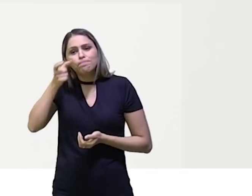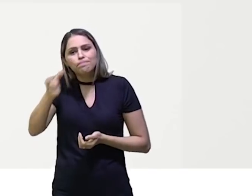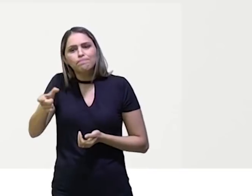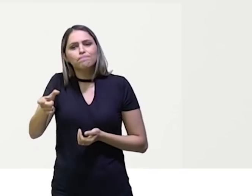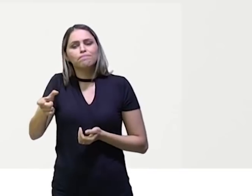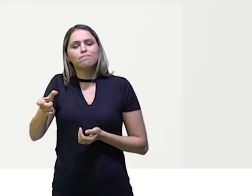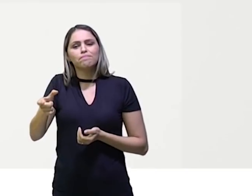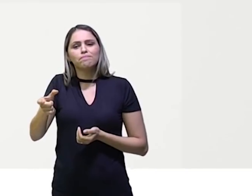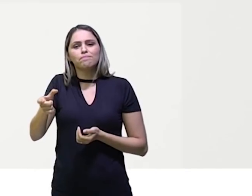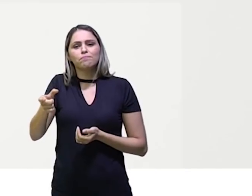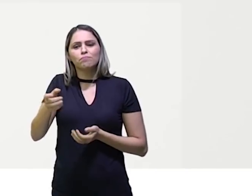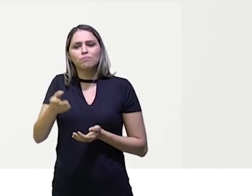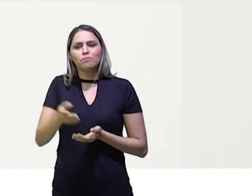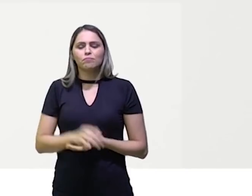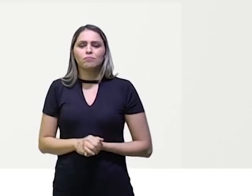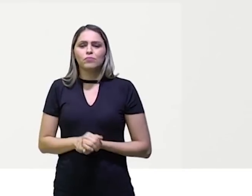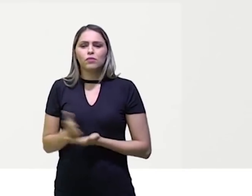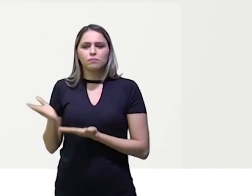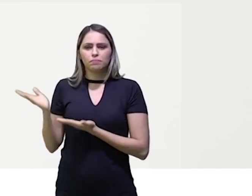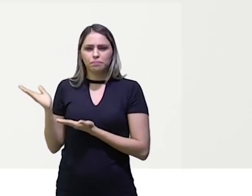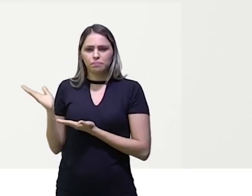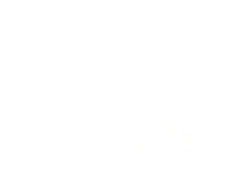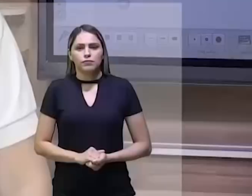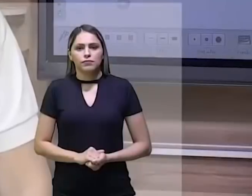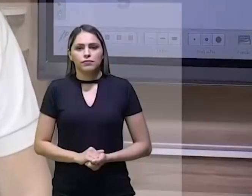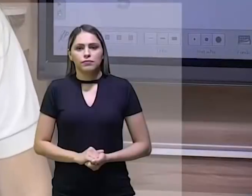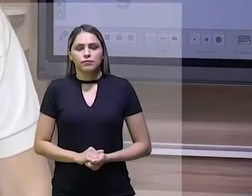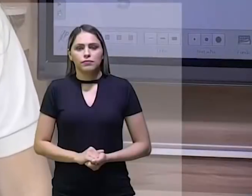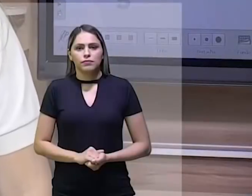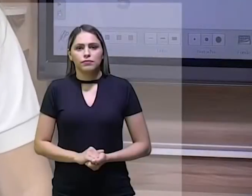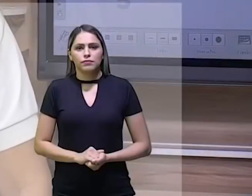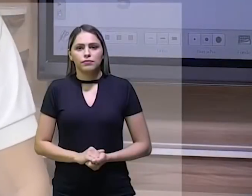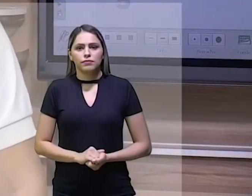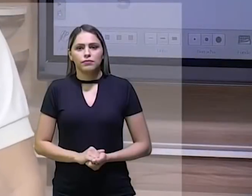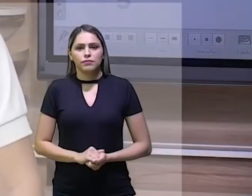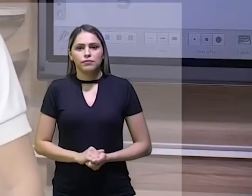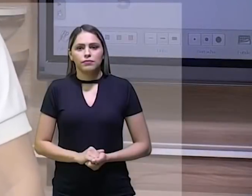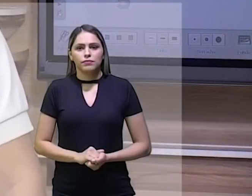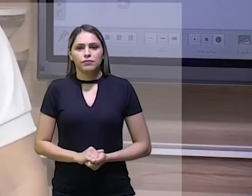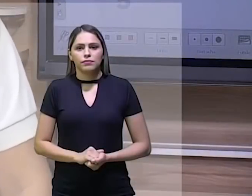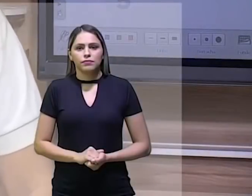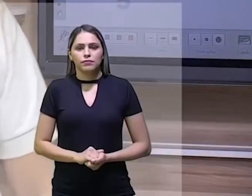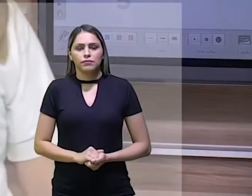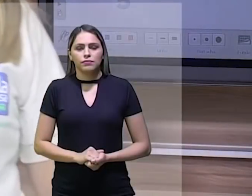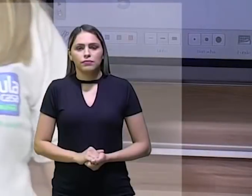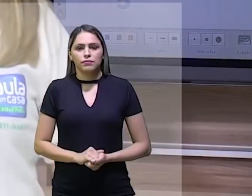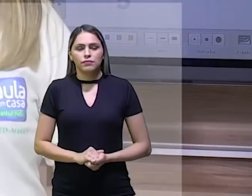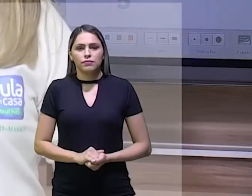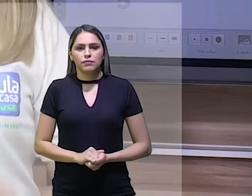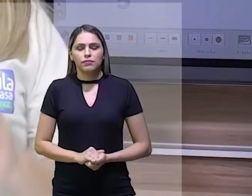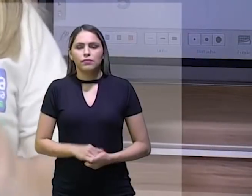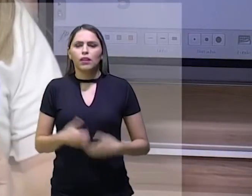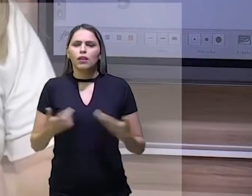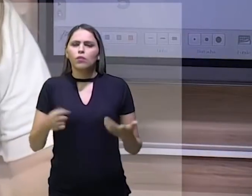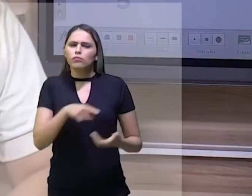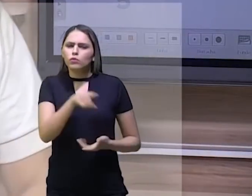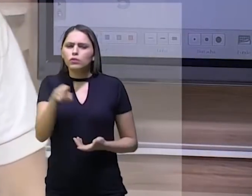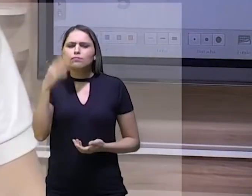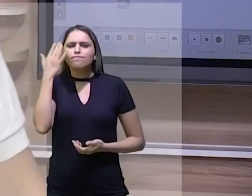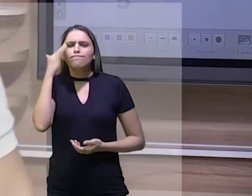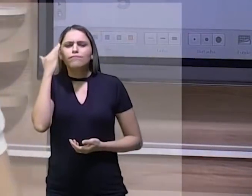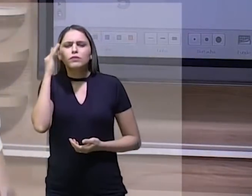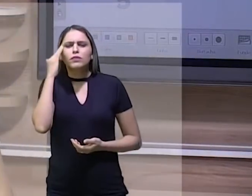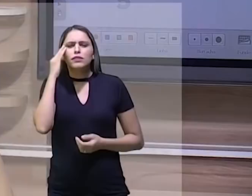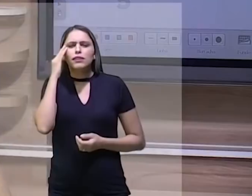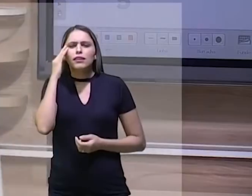ímpares no quadro. Vamos para essa próxima tela? Então, para que você entenda melhor,